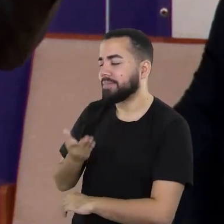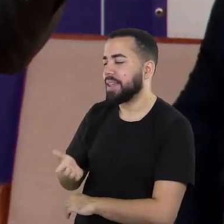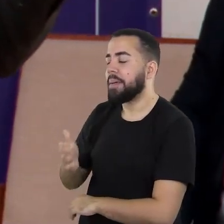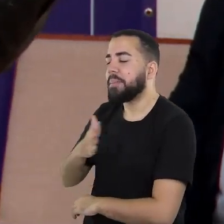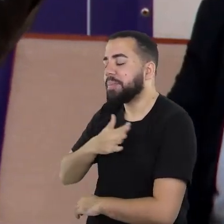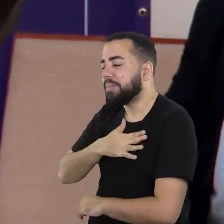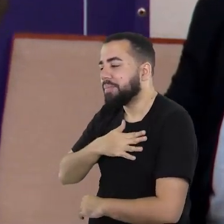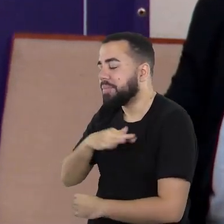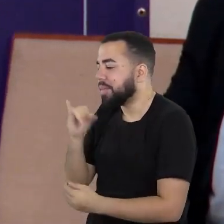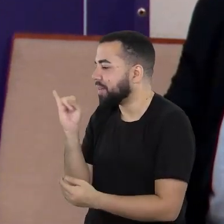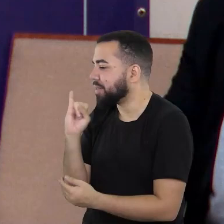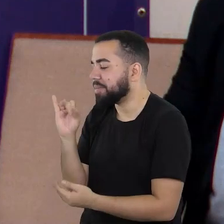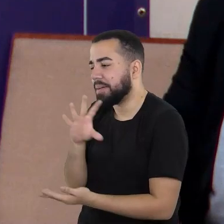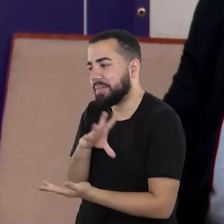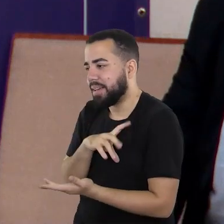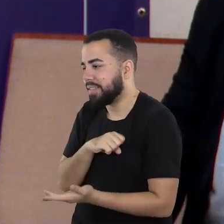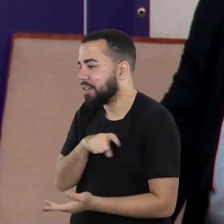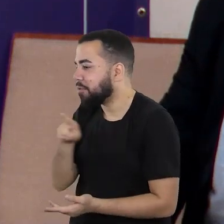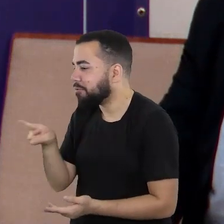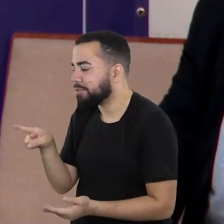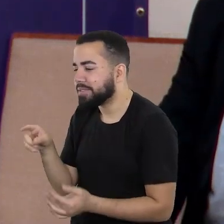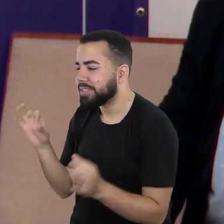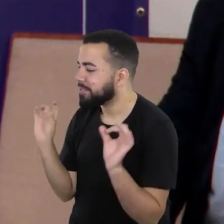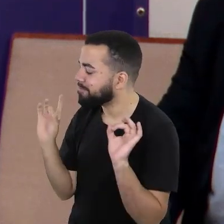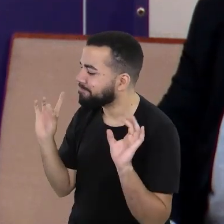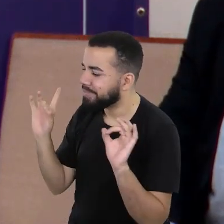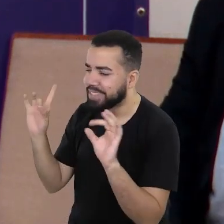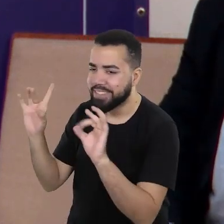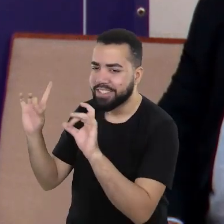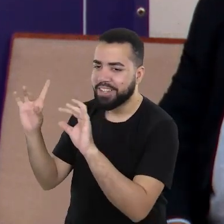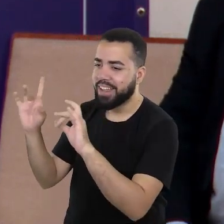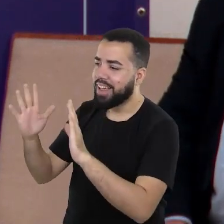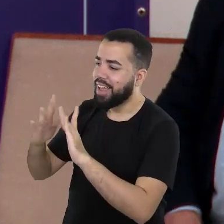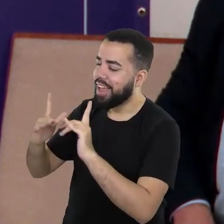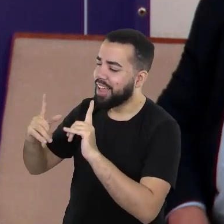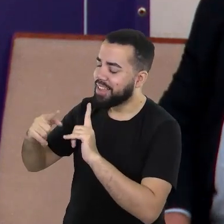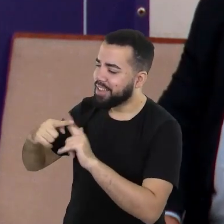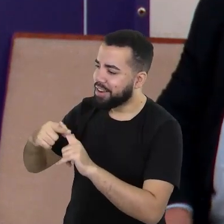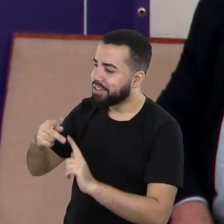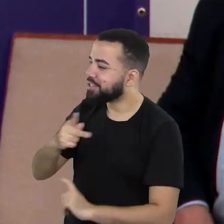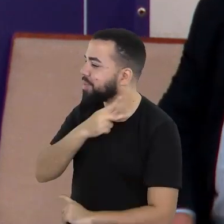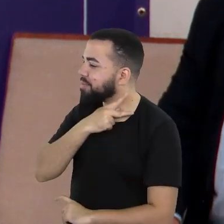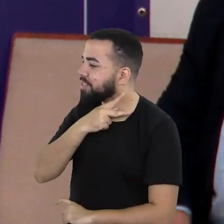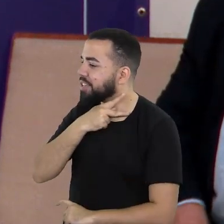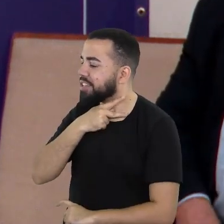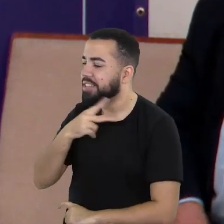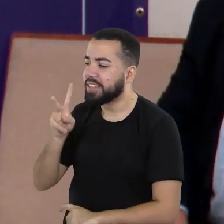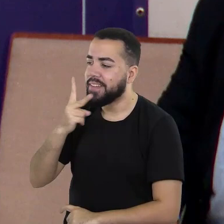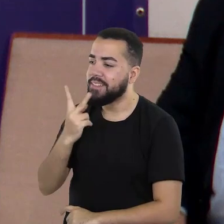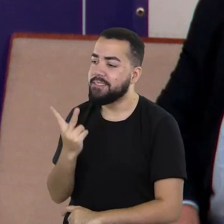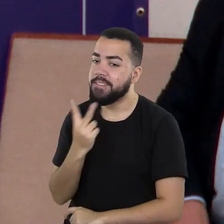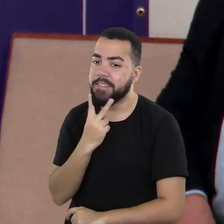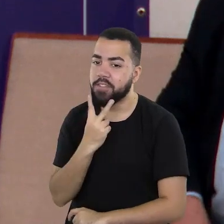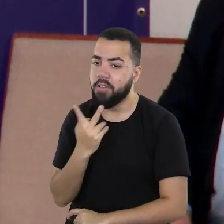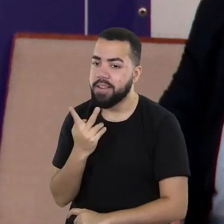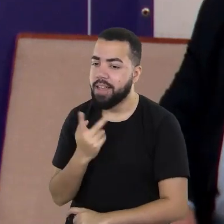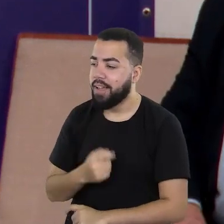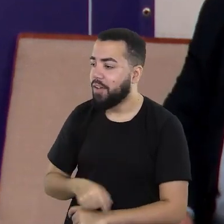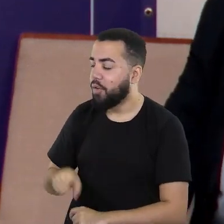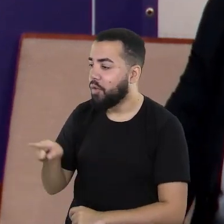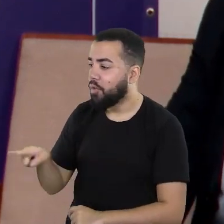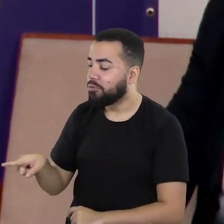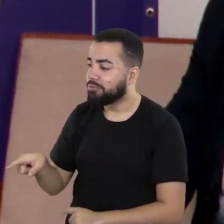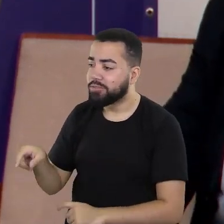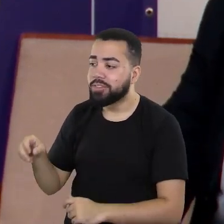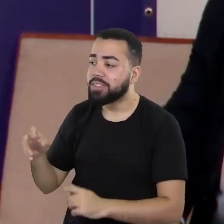irmã querida, você é uma pessoa muito preciosa para a Igreja Presbiteriana de Vitória. Nós amamos você. Você faz